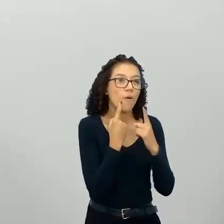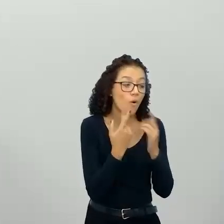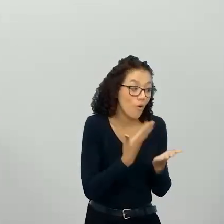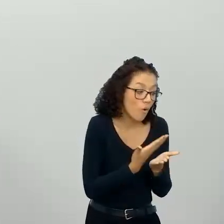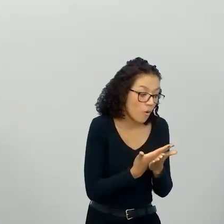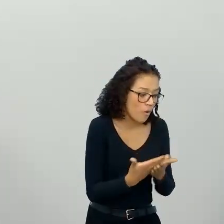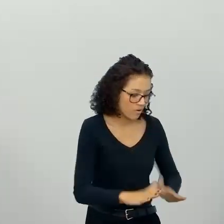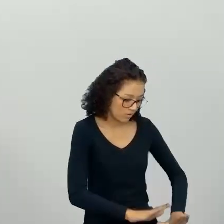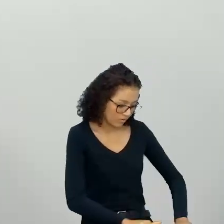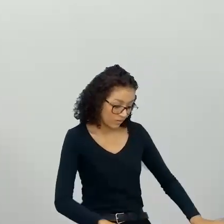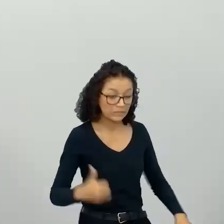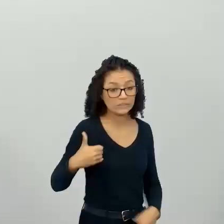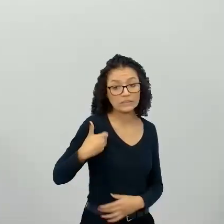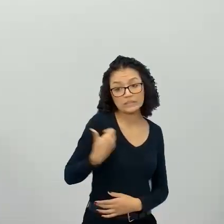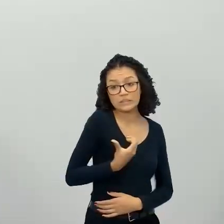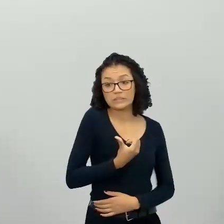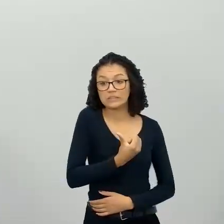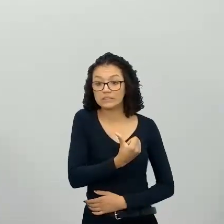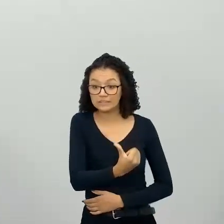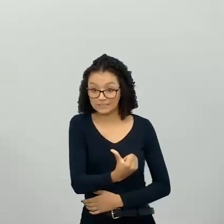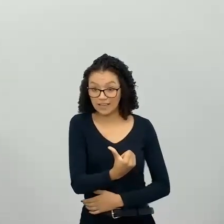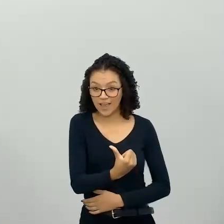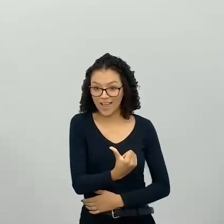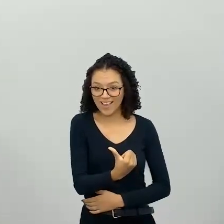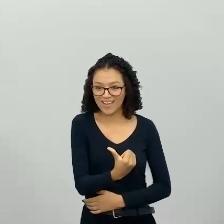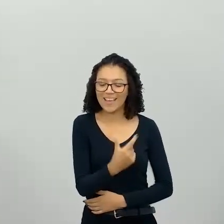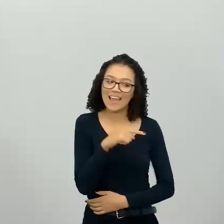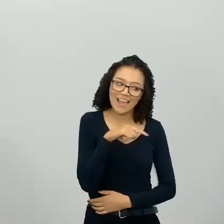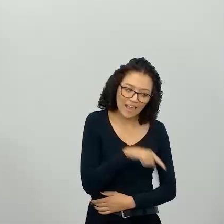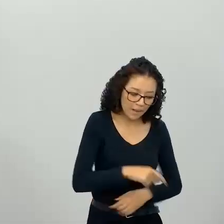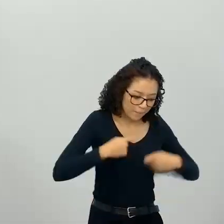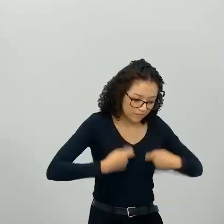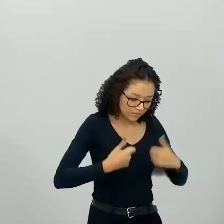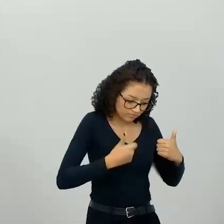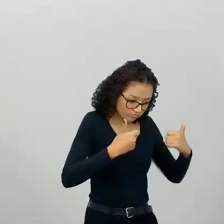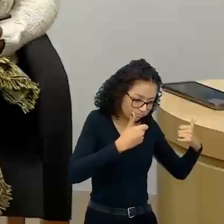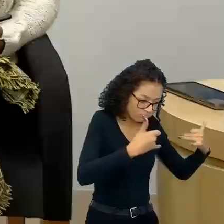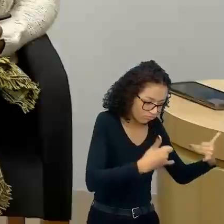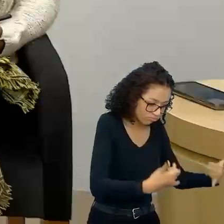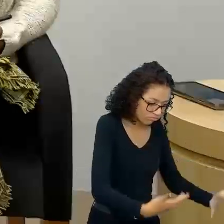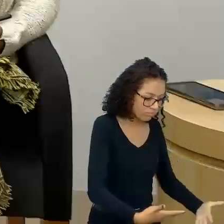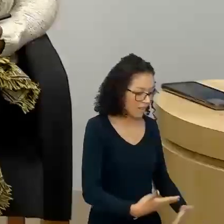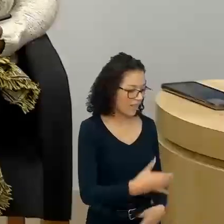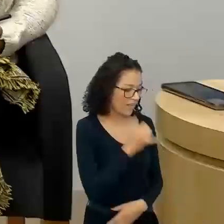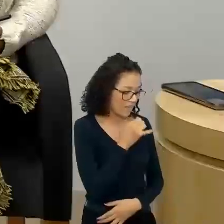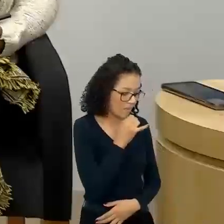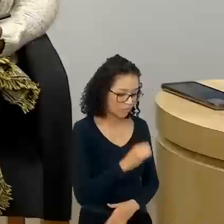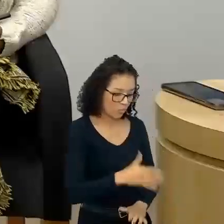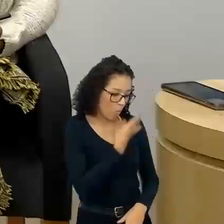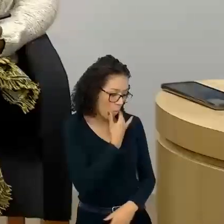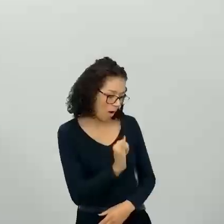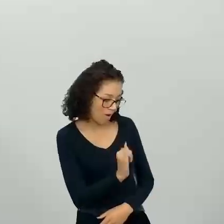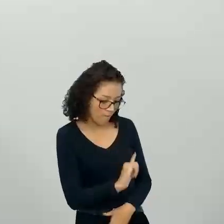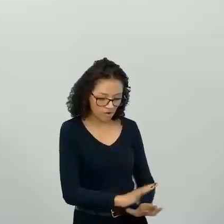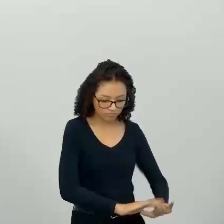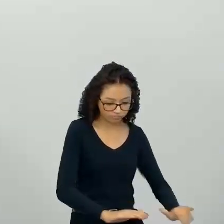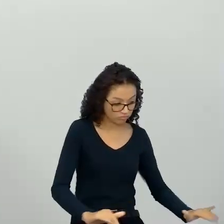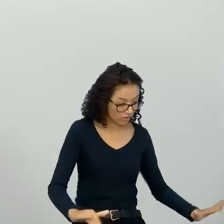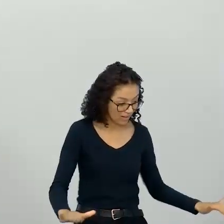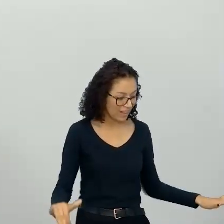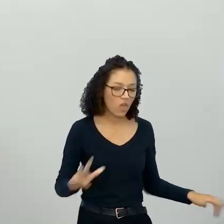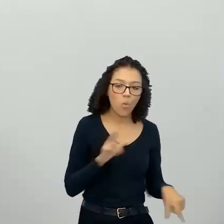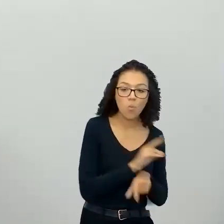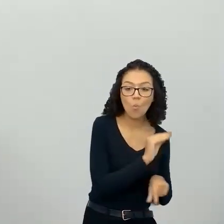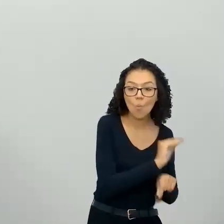como crianças de 6 anos, que entendem que eles precisam cuidar dos irmãos menores. Sim. Né? Então, ao invés de ele estar se dedicando